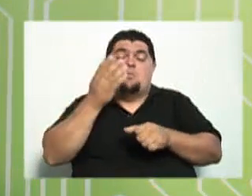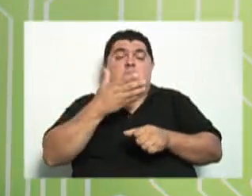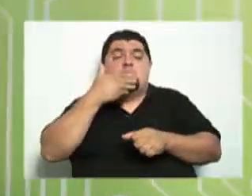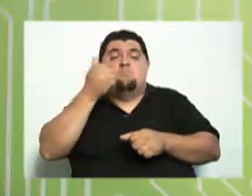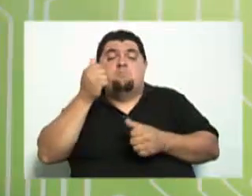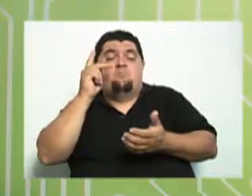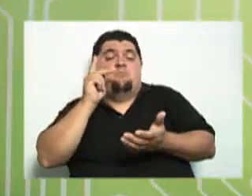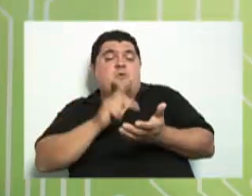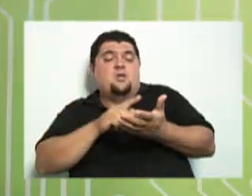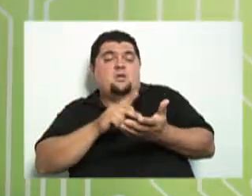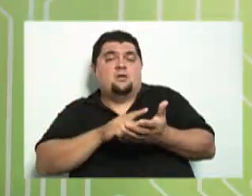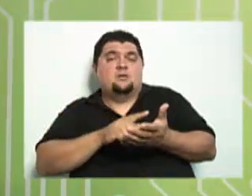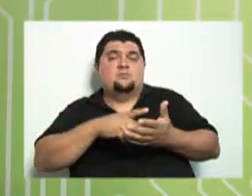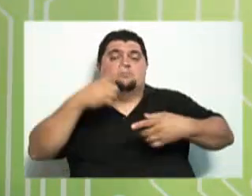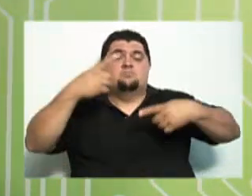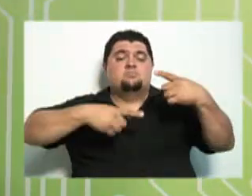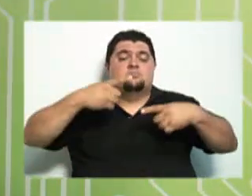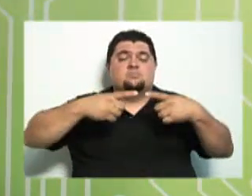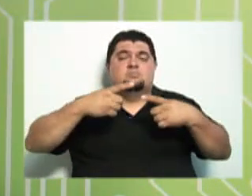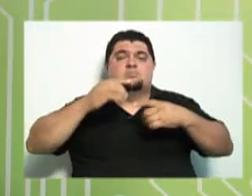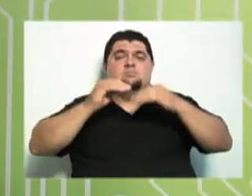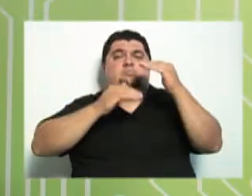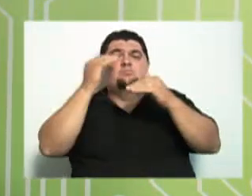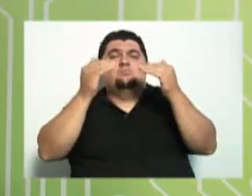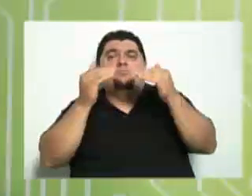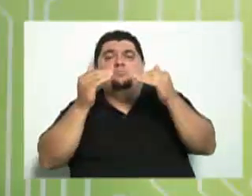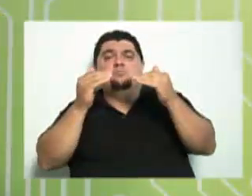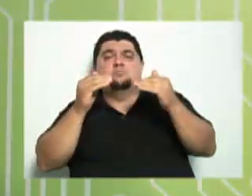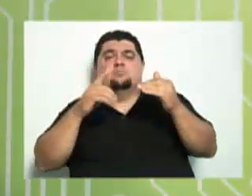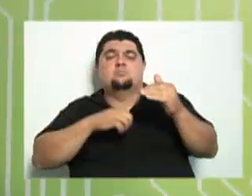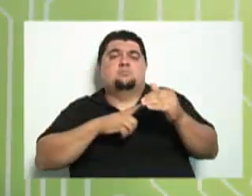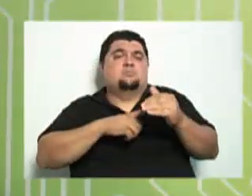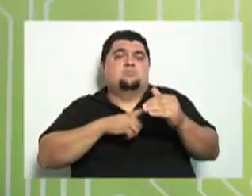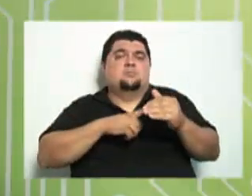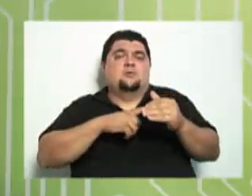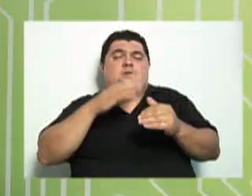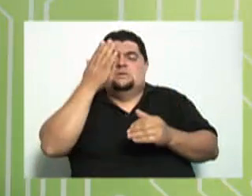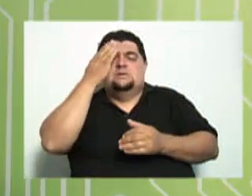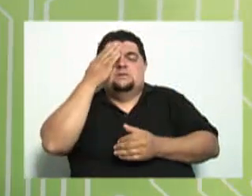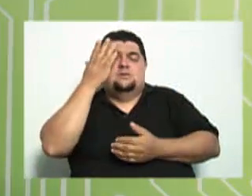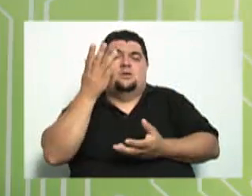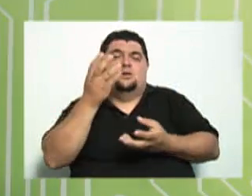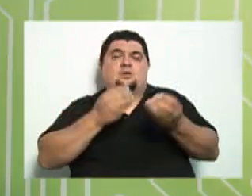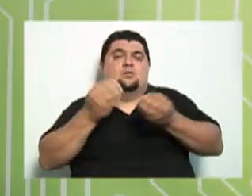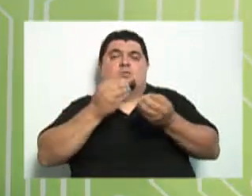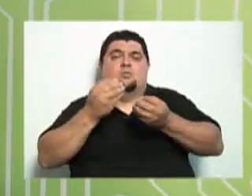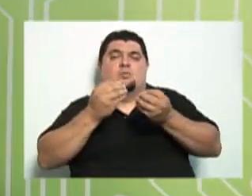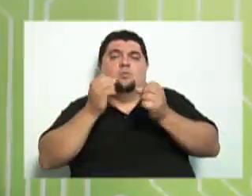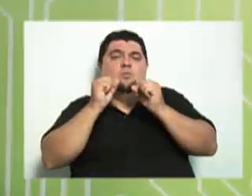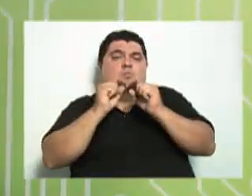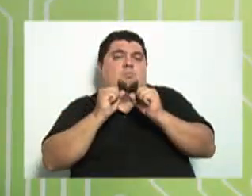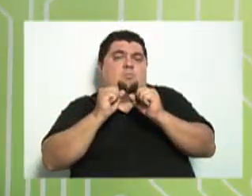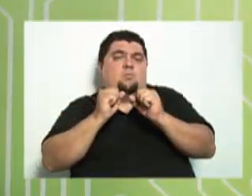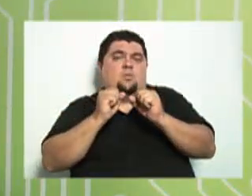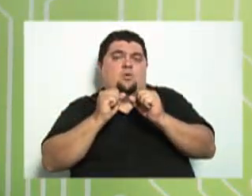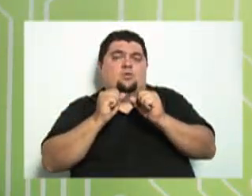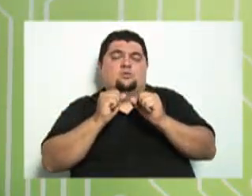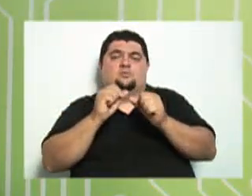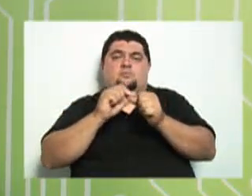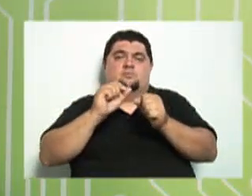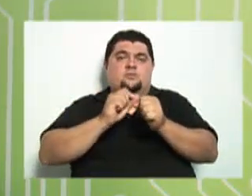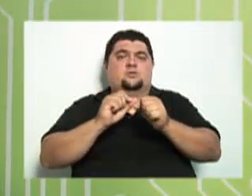econômicas, nossos complexos produtivos de acordo com a região, entender como a gente pode multiplicar